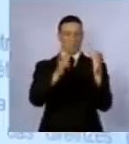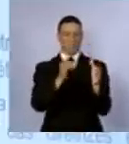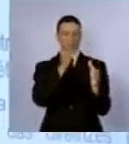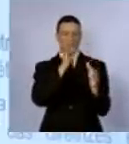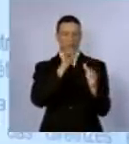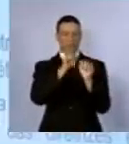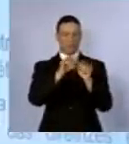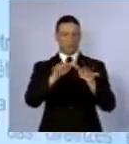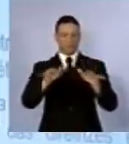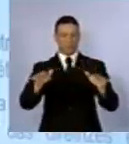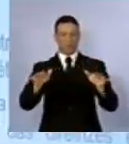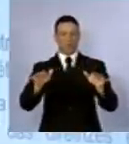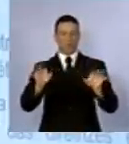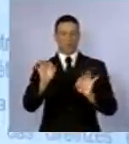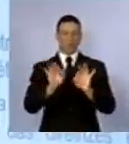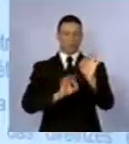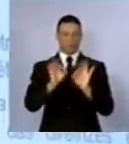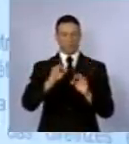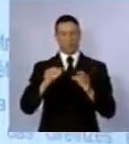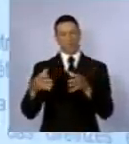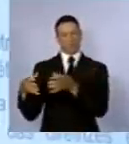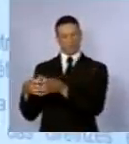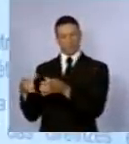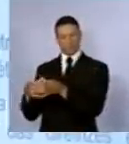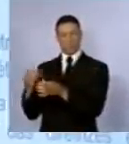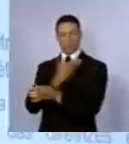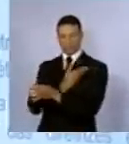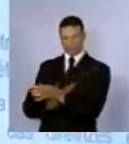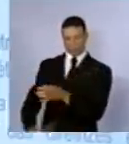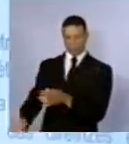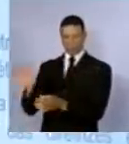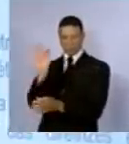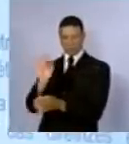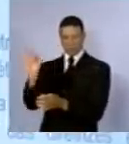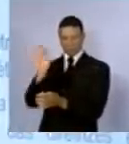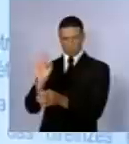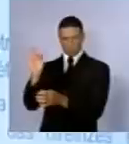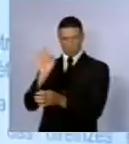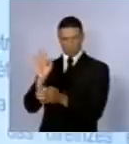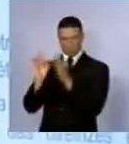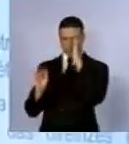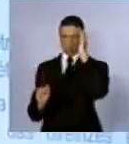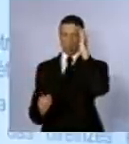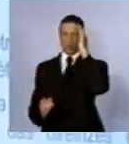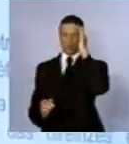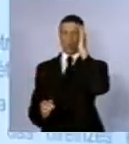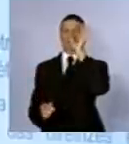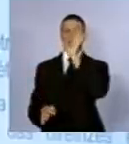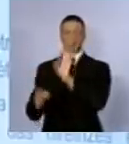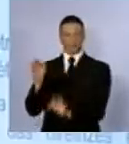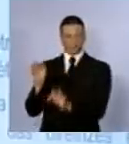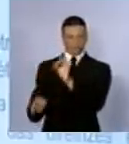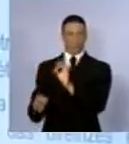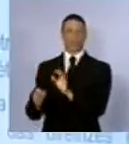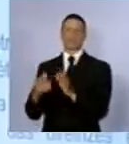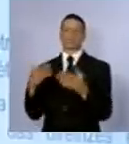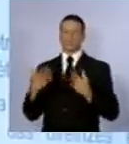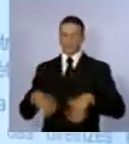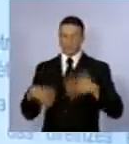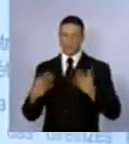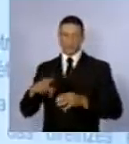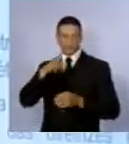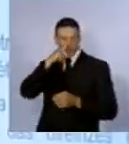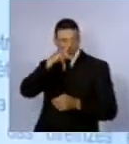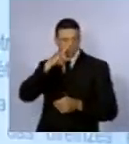né, realmente o Ministério de Minas e Energia, o governo federal, entendeu que é uma questão delicada, é uma questão,